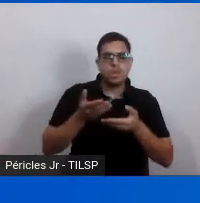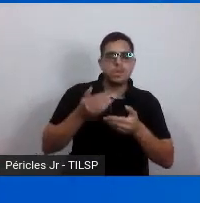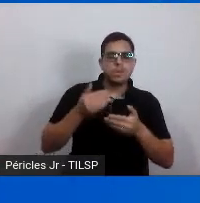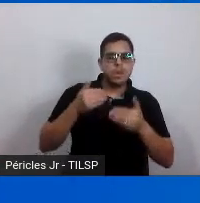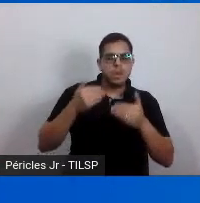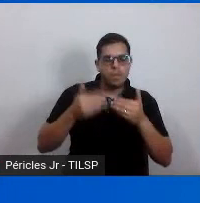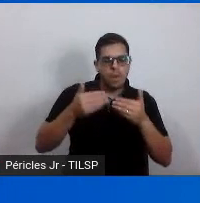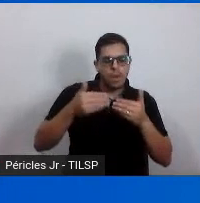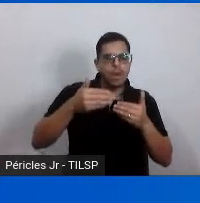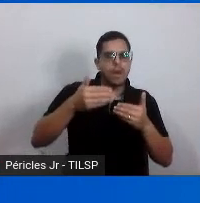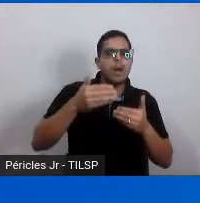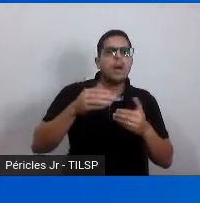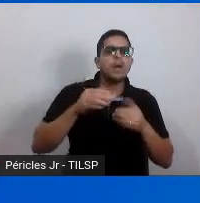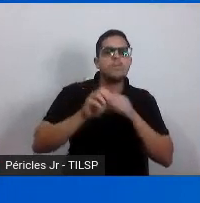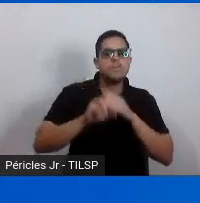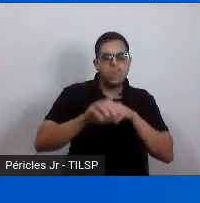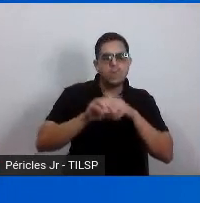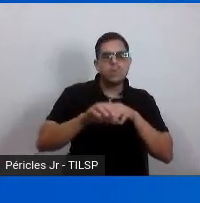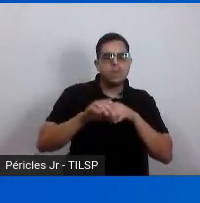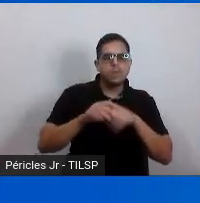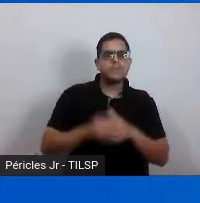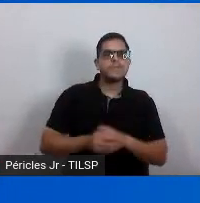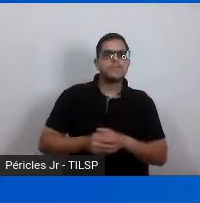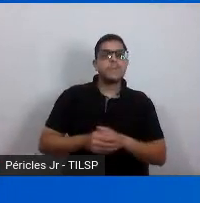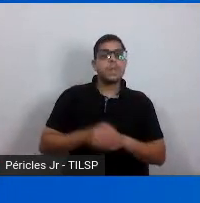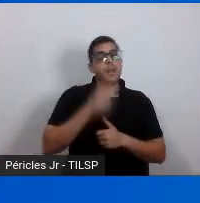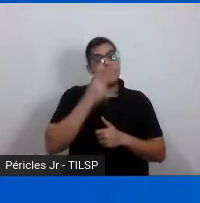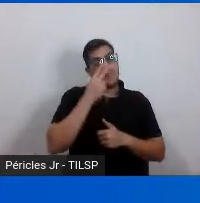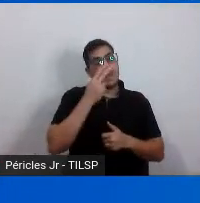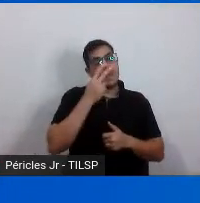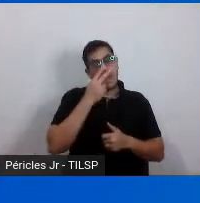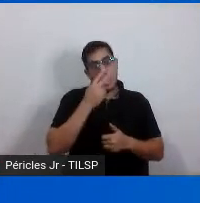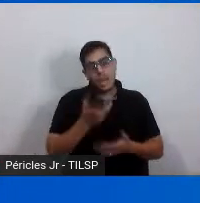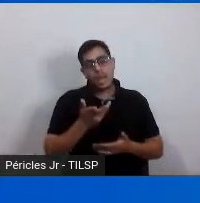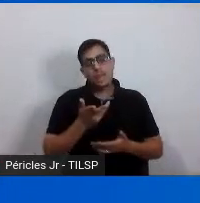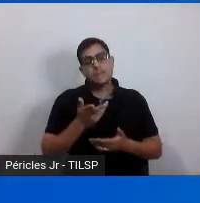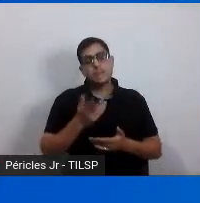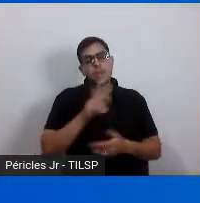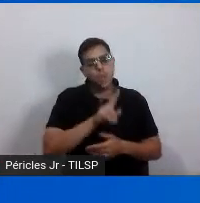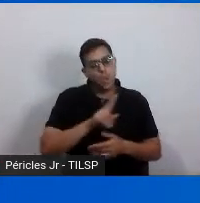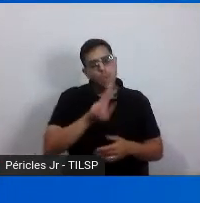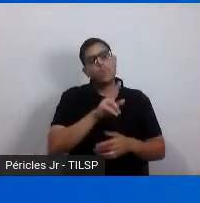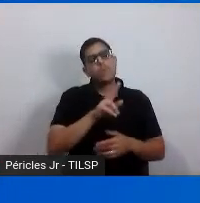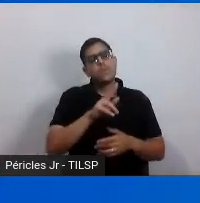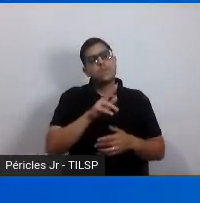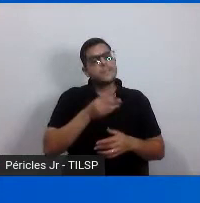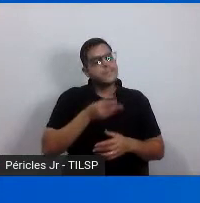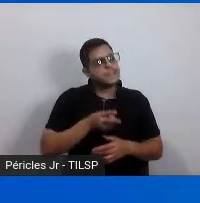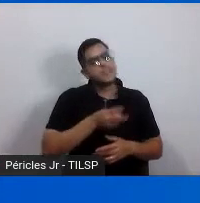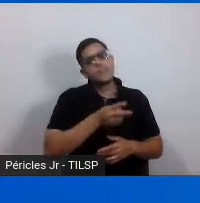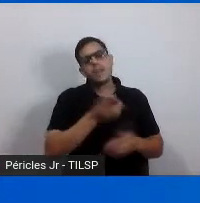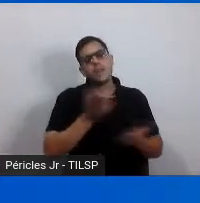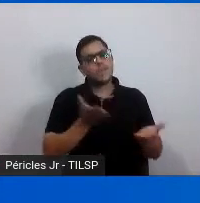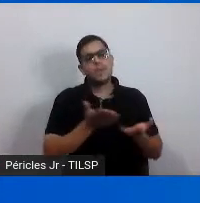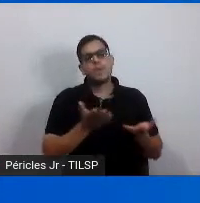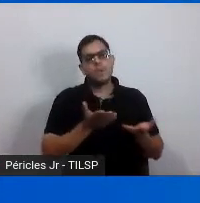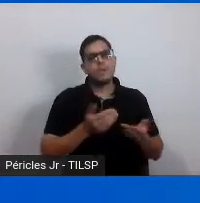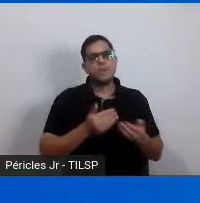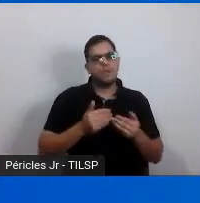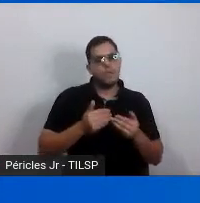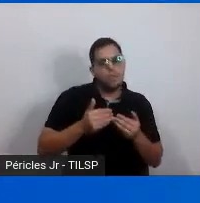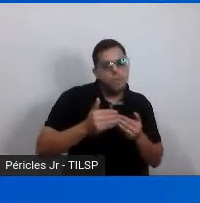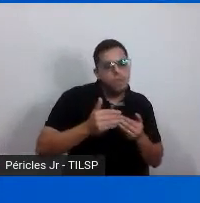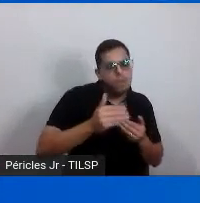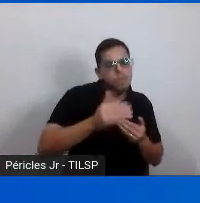ter uma transformação ou vai ter um uso cada vez mais efetivo e mais permanente dessas possibilidades da tecnologia